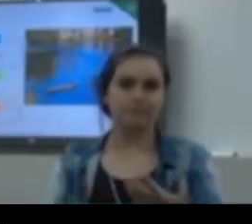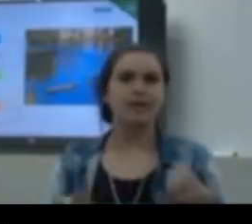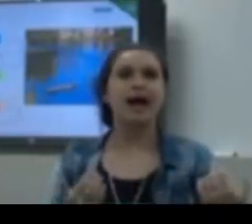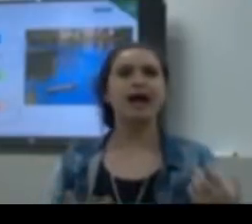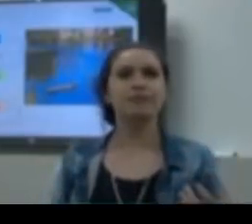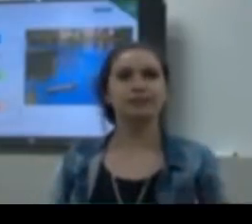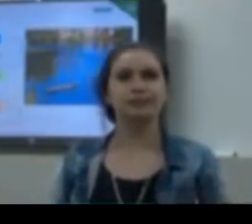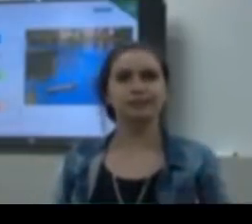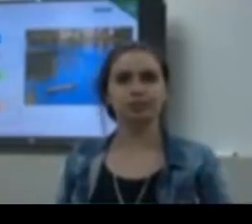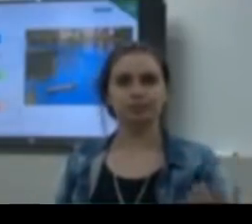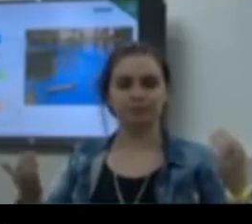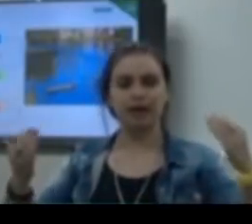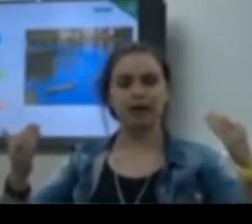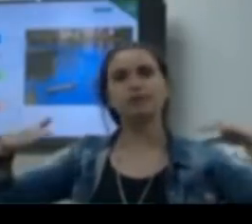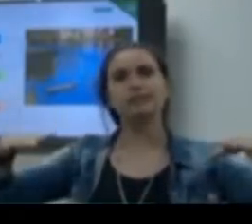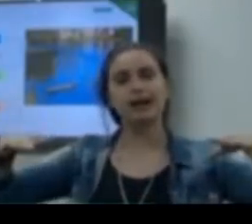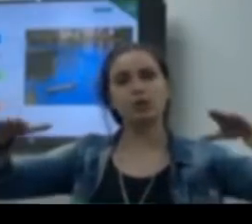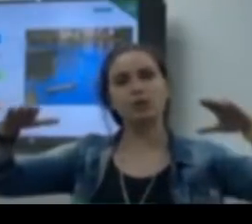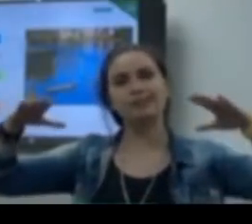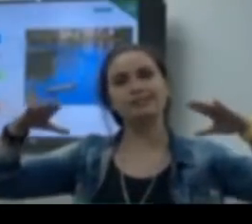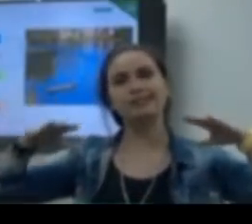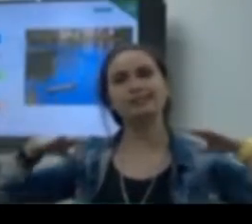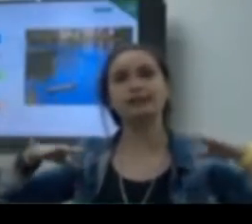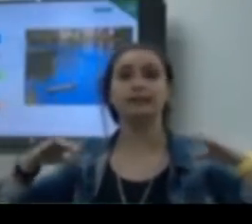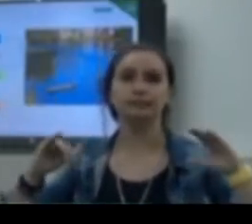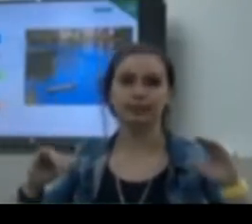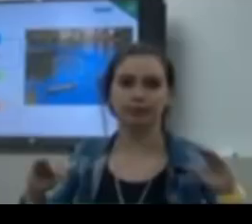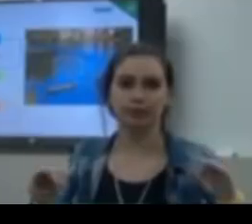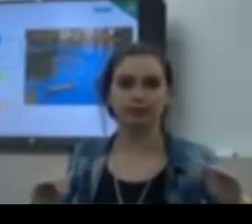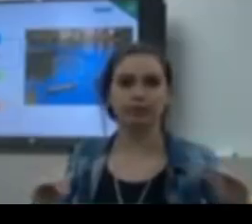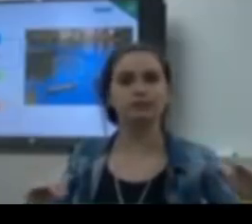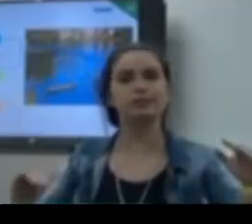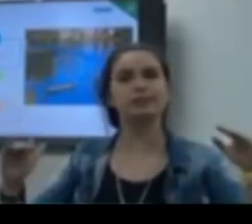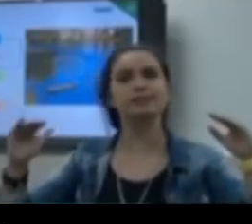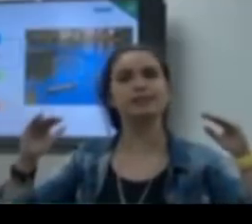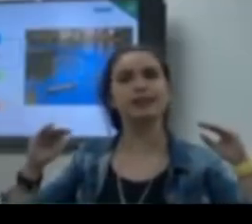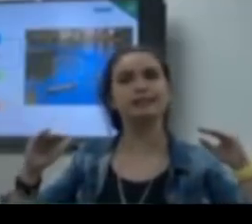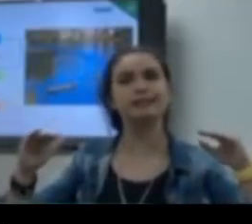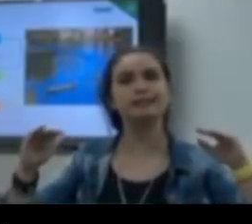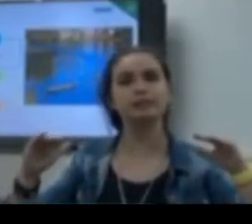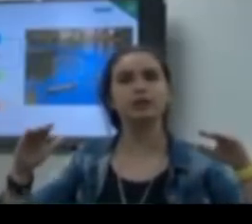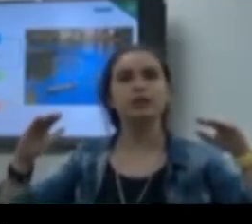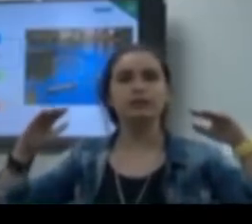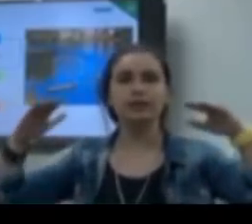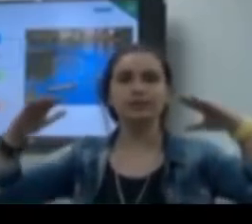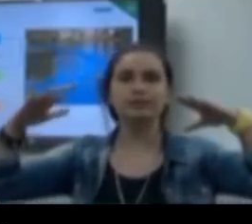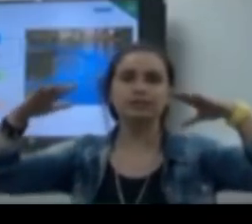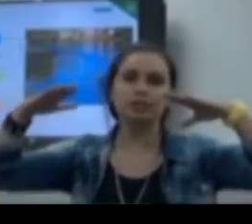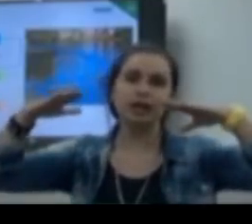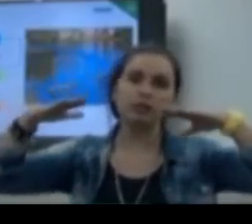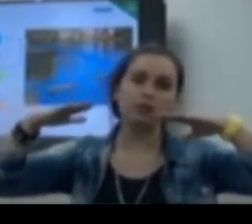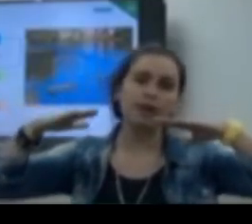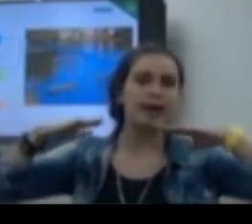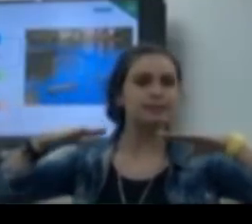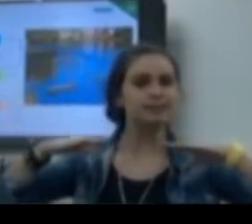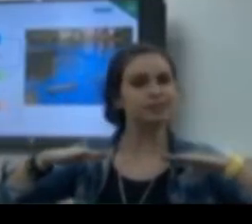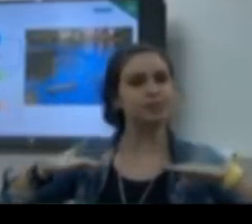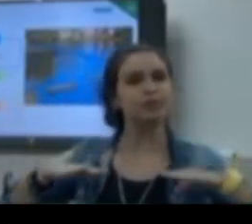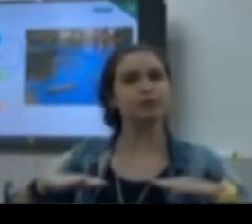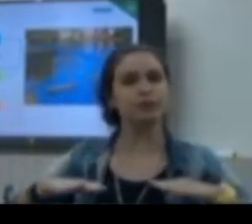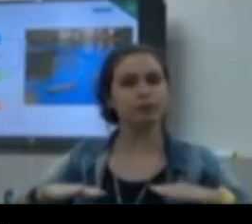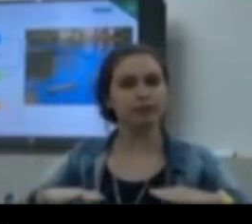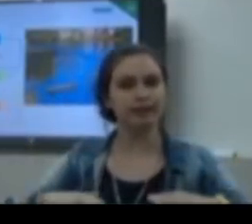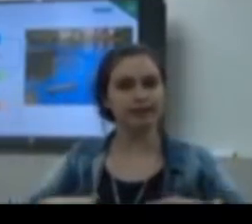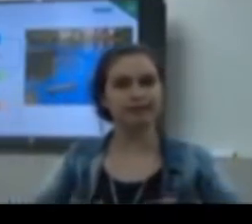na cheia. A vazante é quando essa água começa a descer. Demora para acontecer, mas ela vai descendo. Então, a vazante, a água